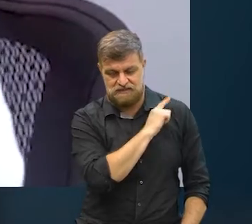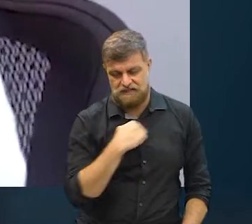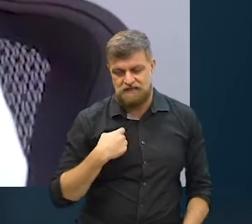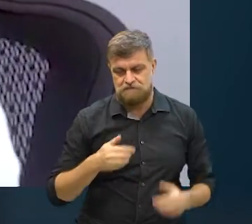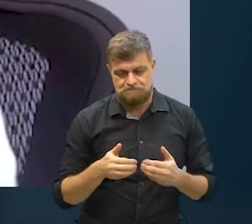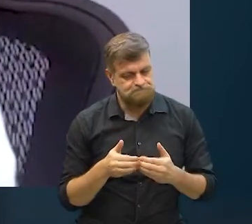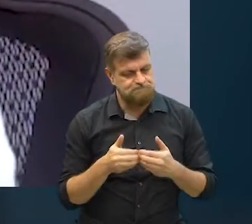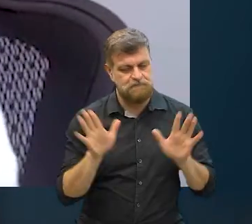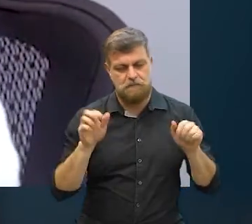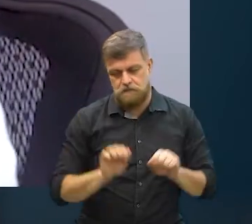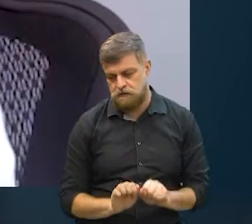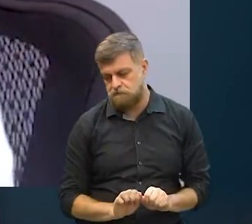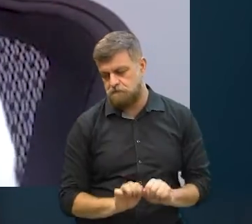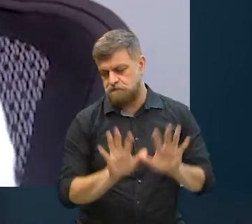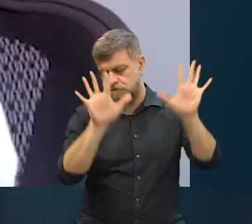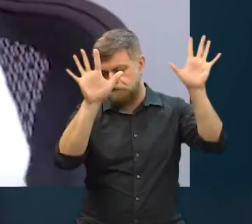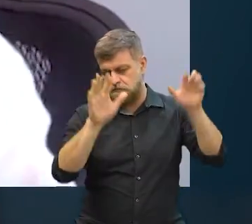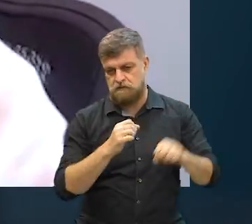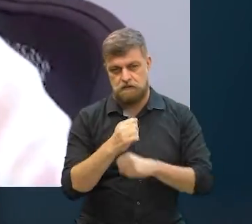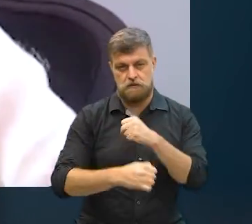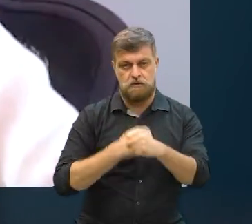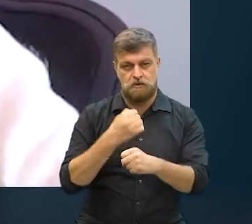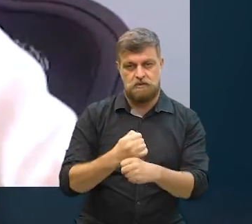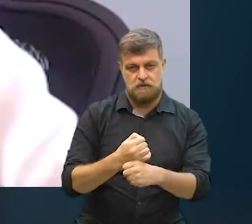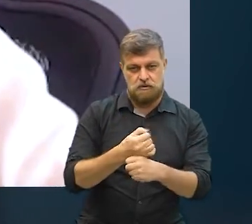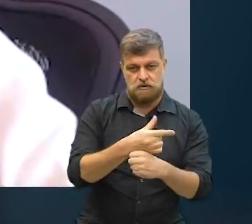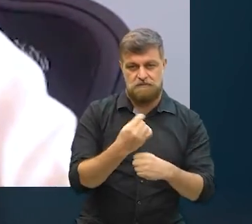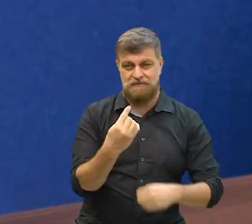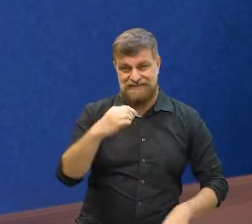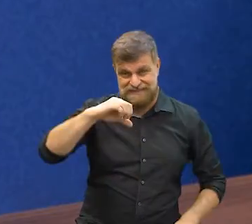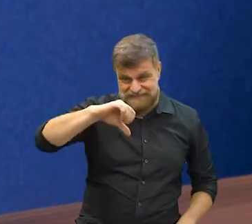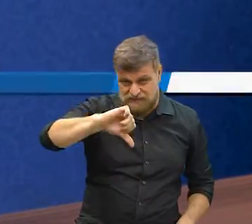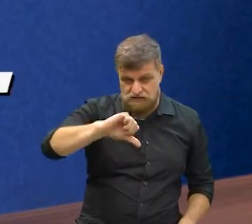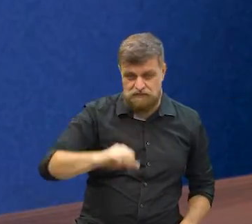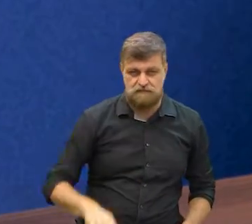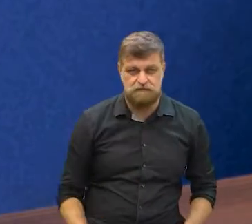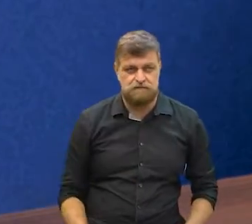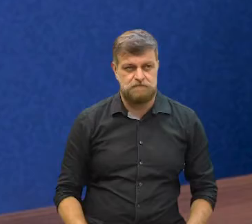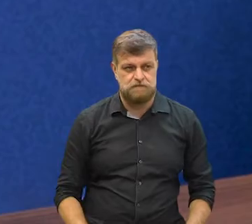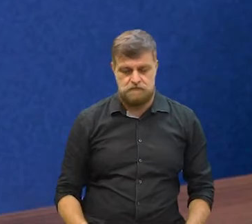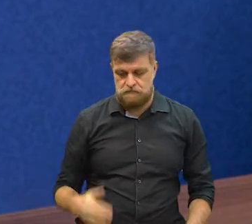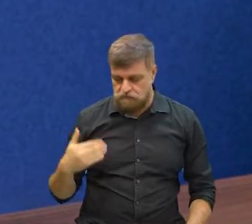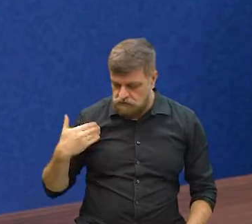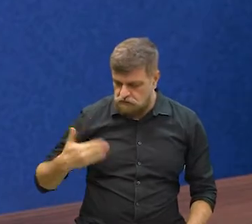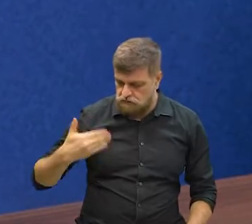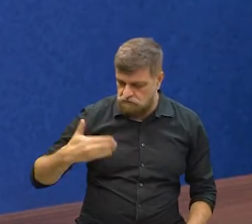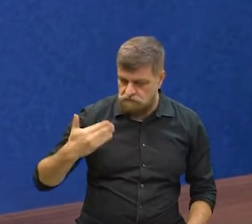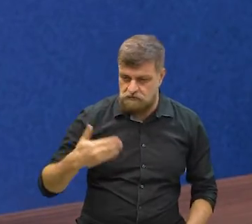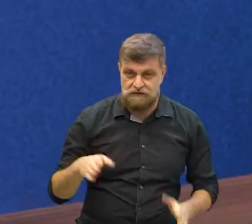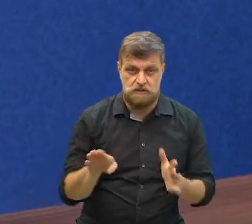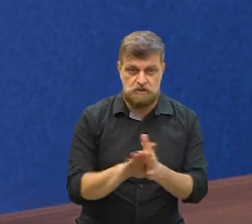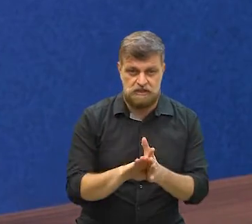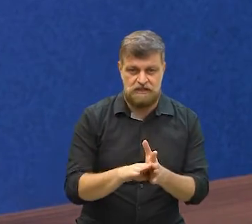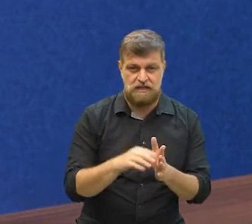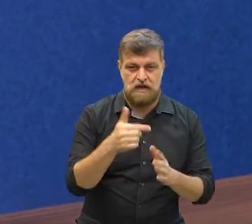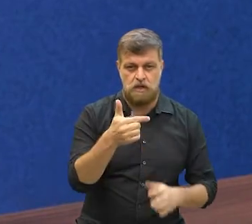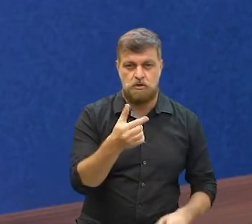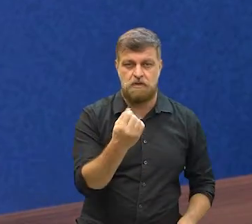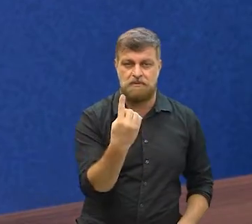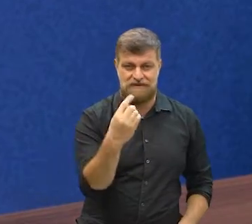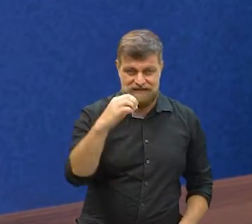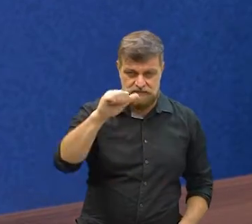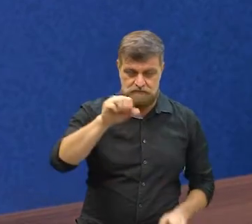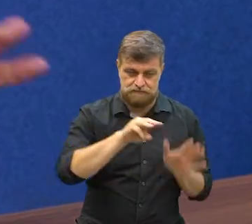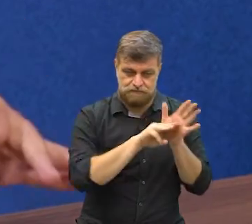assim que a gente abriu mesmo para a franquia em 2019. Até então, quando a gente chega nesse ano de